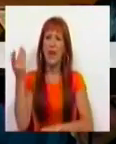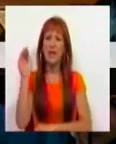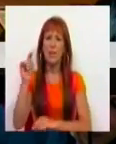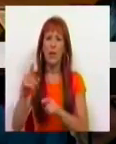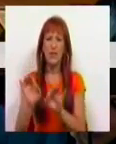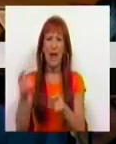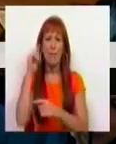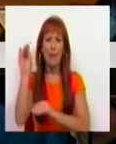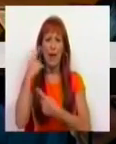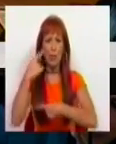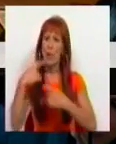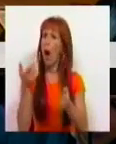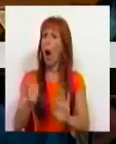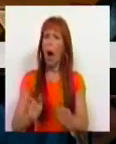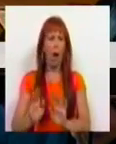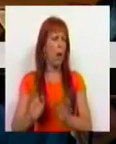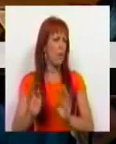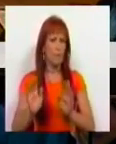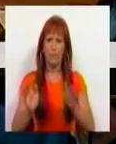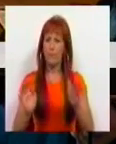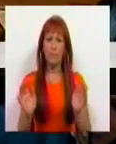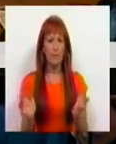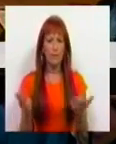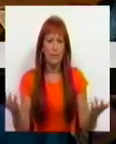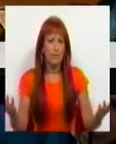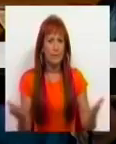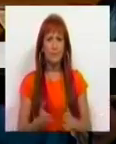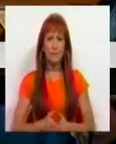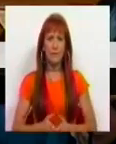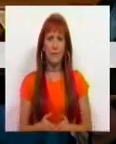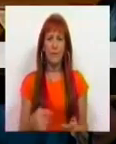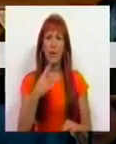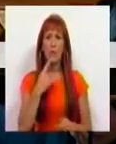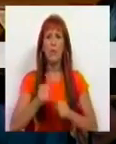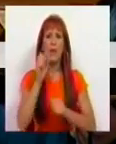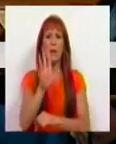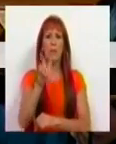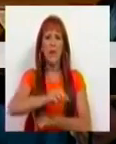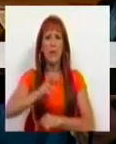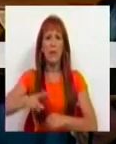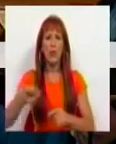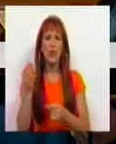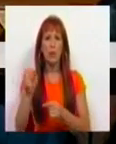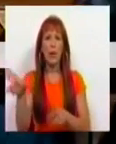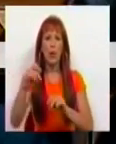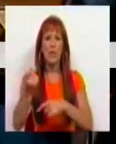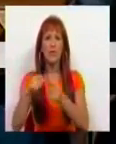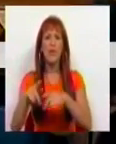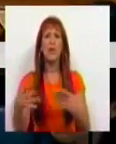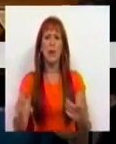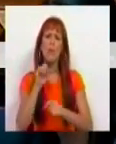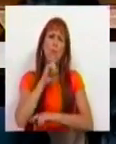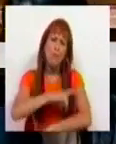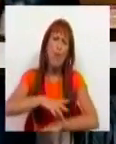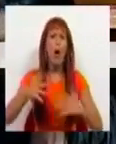banca enquanto banco público, isso é que não pode ser. Pôr muitos milhões no novo banco para vendê-lo rapidamente aos privados,